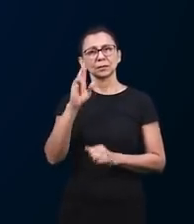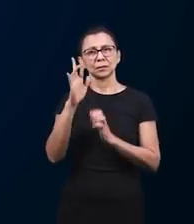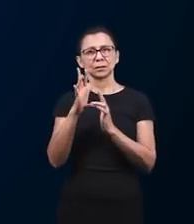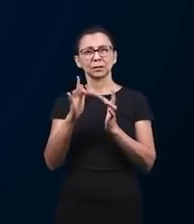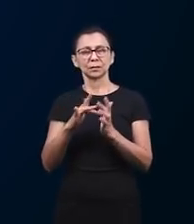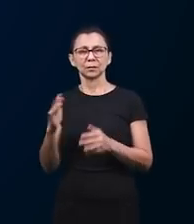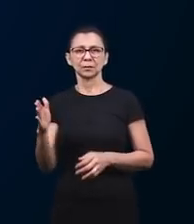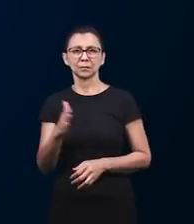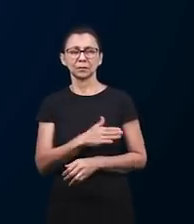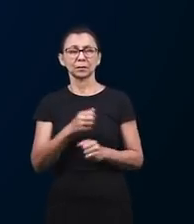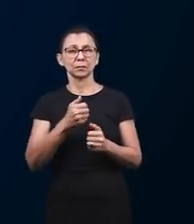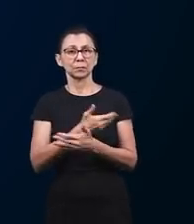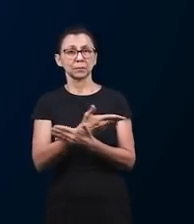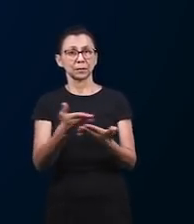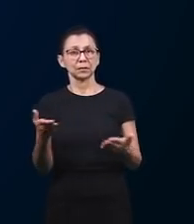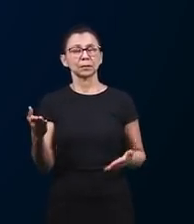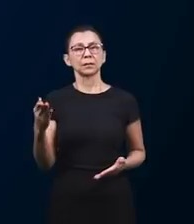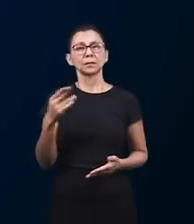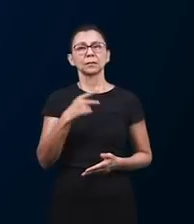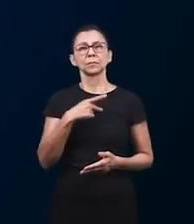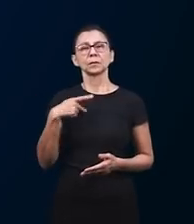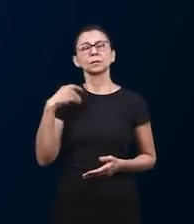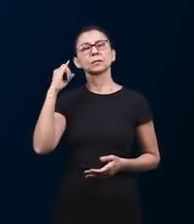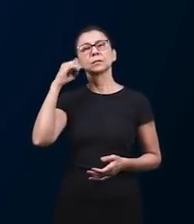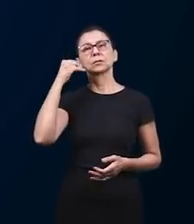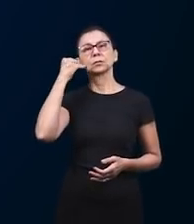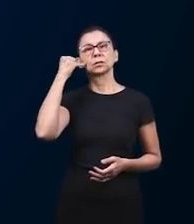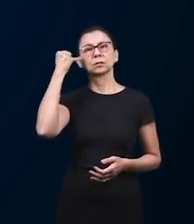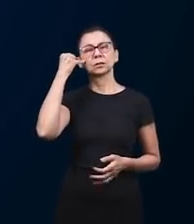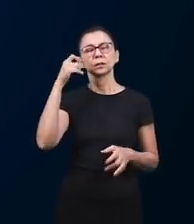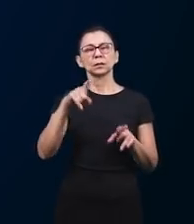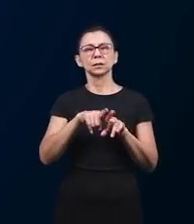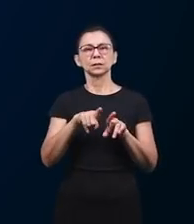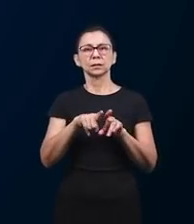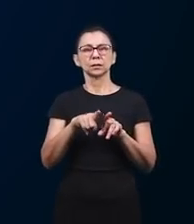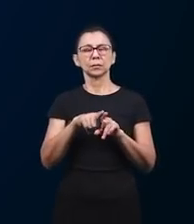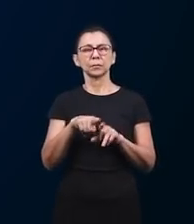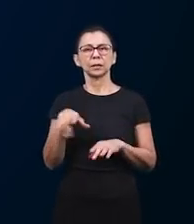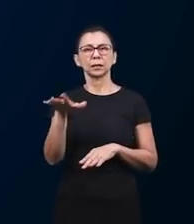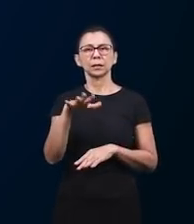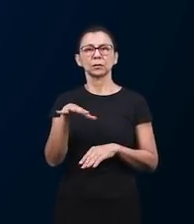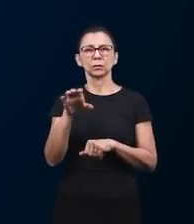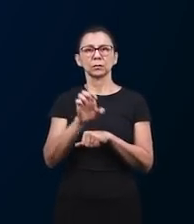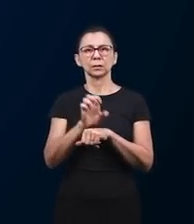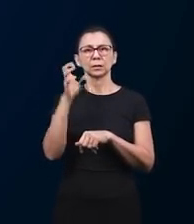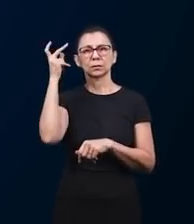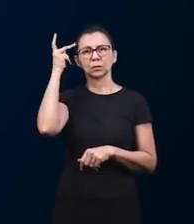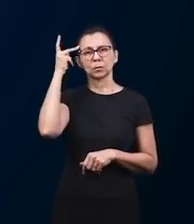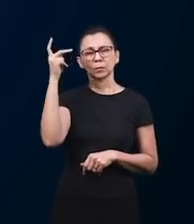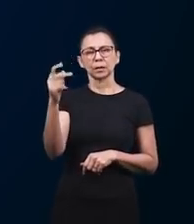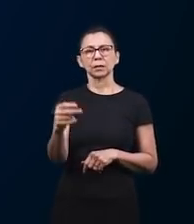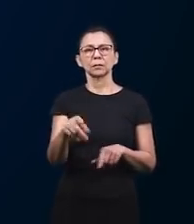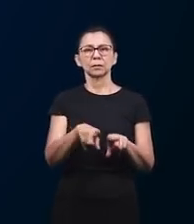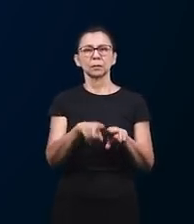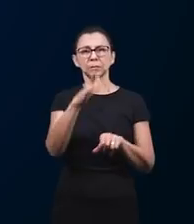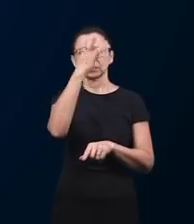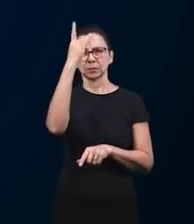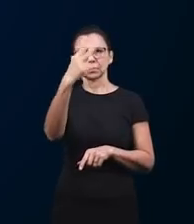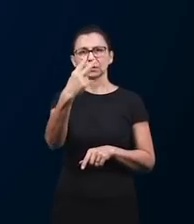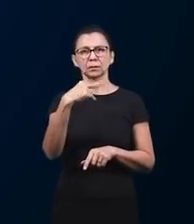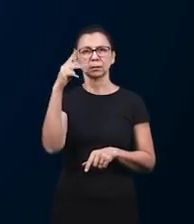pastor Josias, nossa irmã Carolina de São Paulo, que está conosco, e a todos os irmãos que estão nos ouvindo, com a paz do Senhor